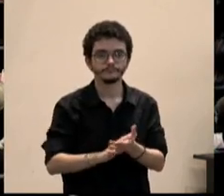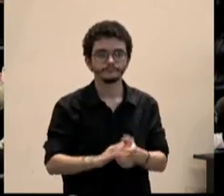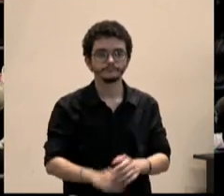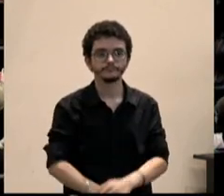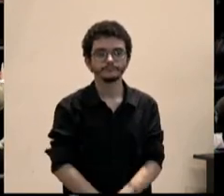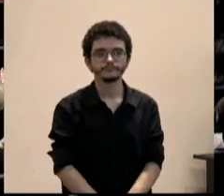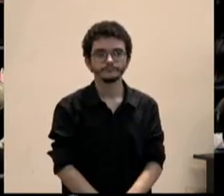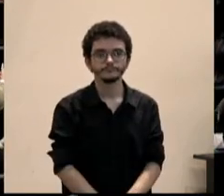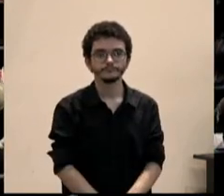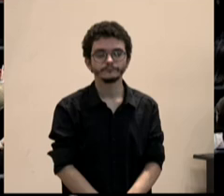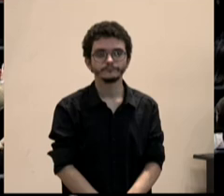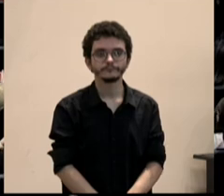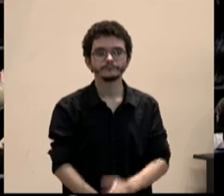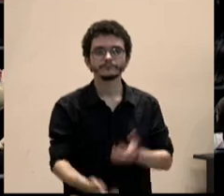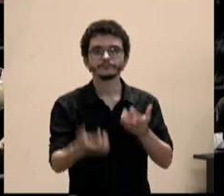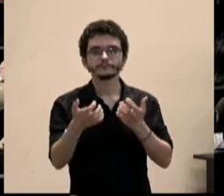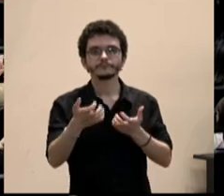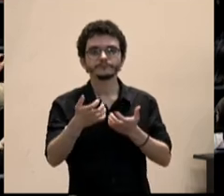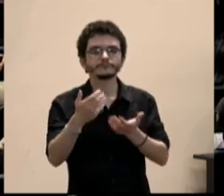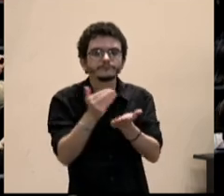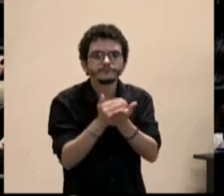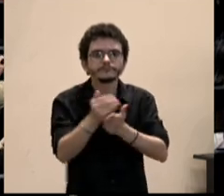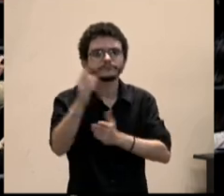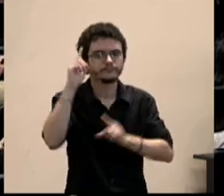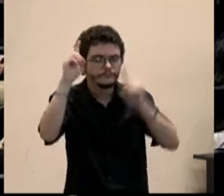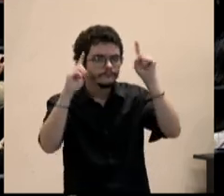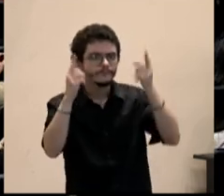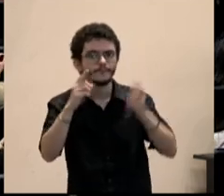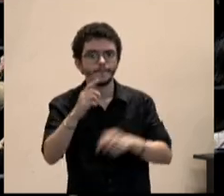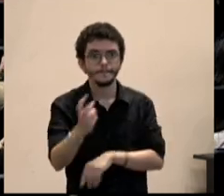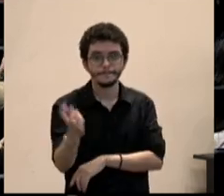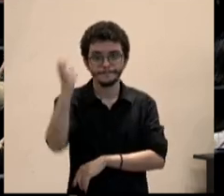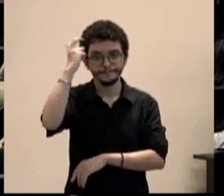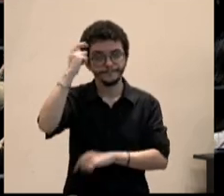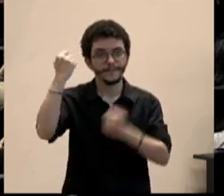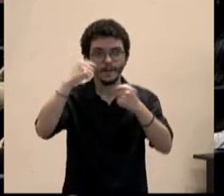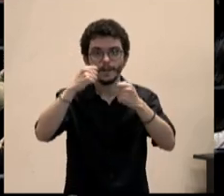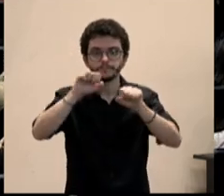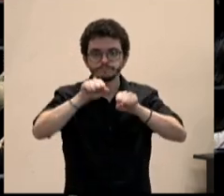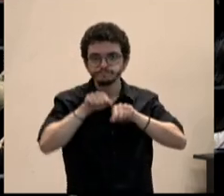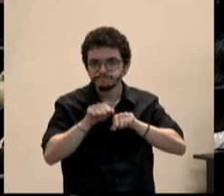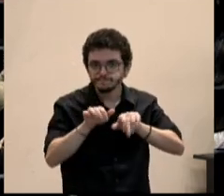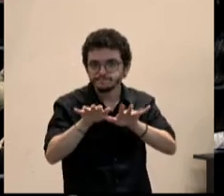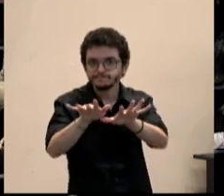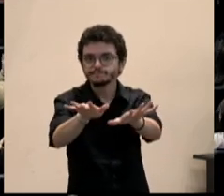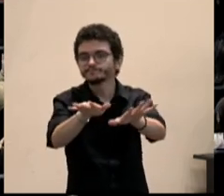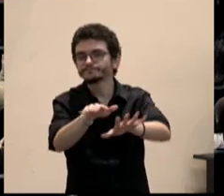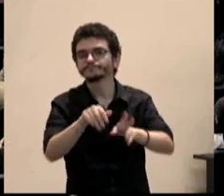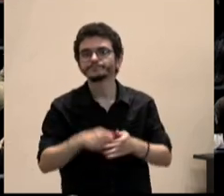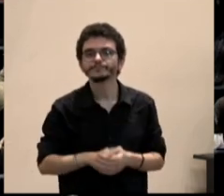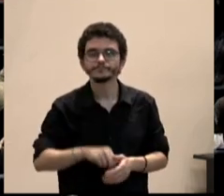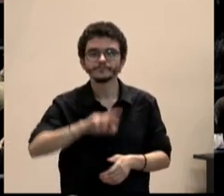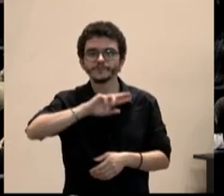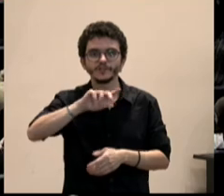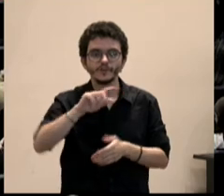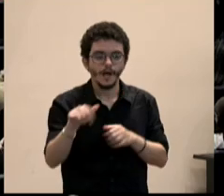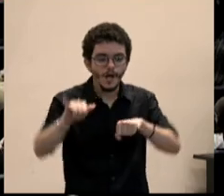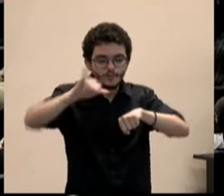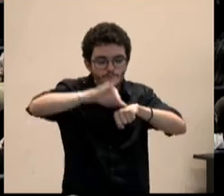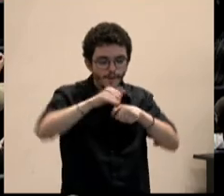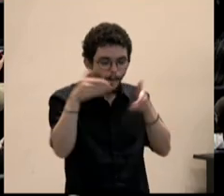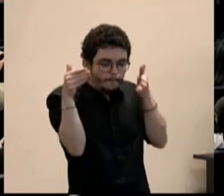quero já partir da ideia de que o conhecimento precisa ser socializado e não